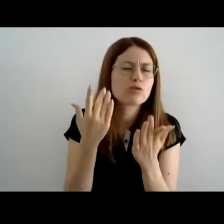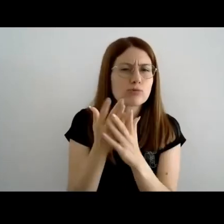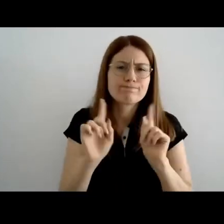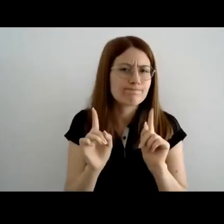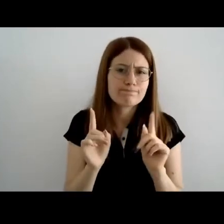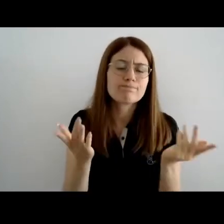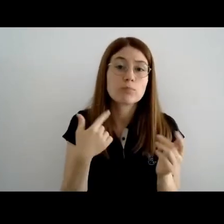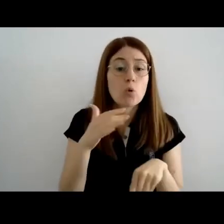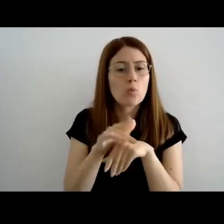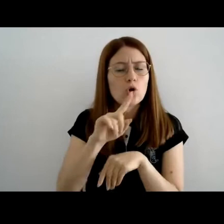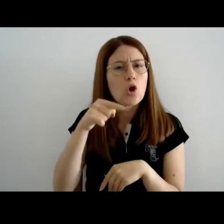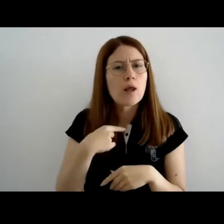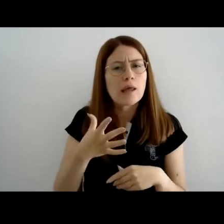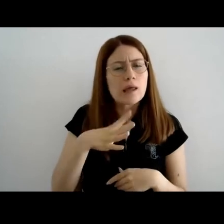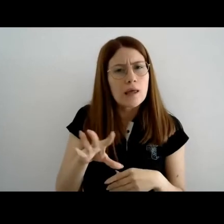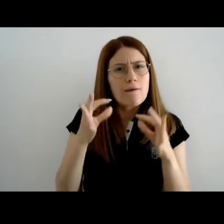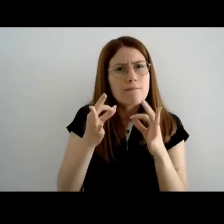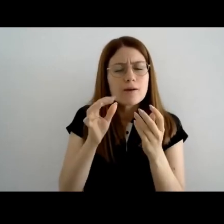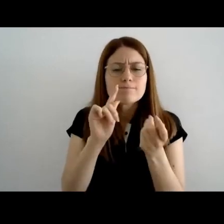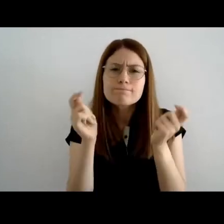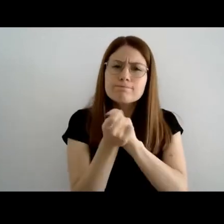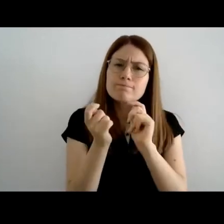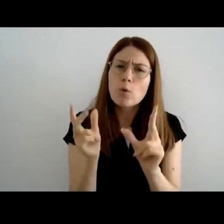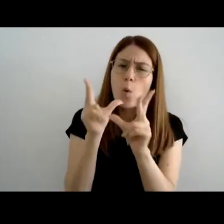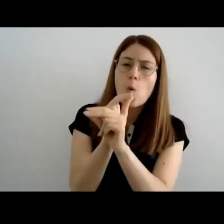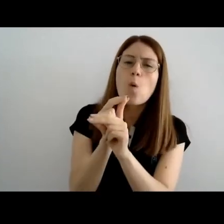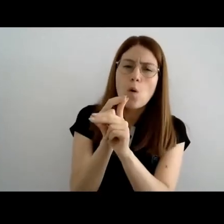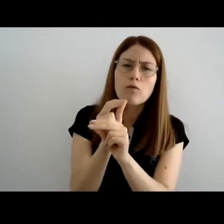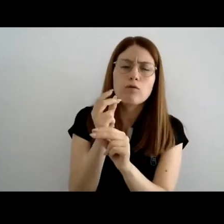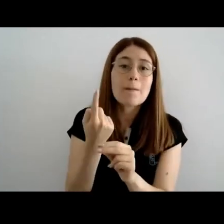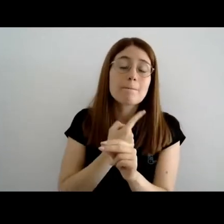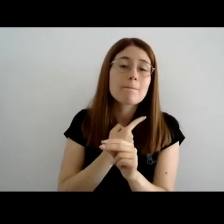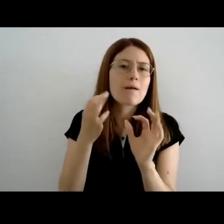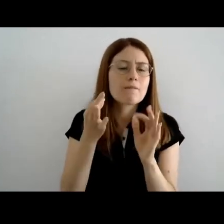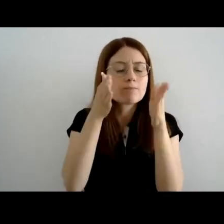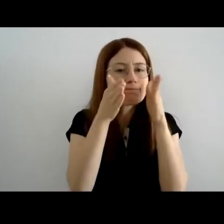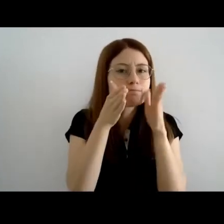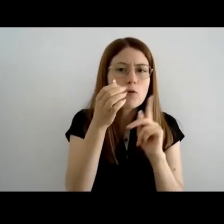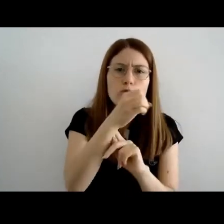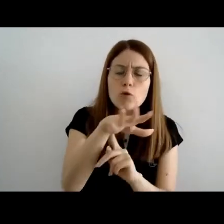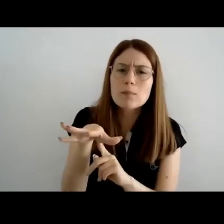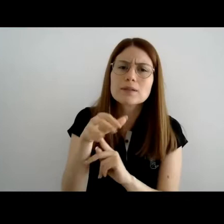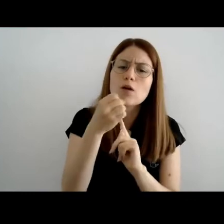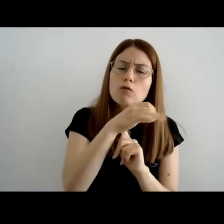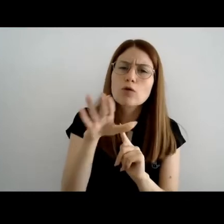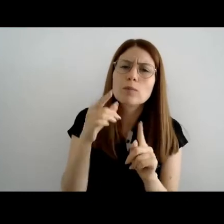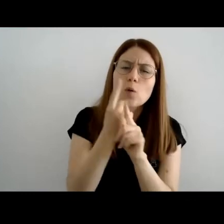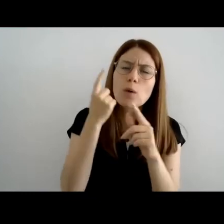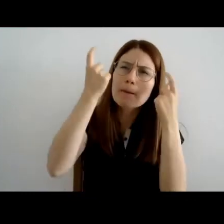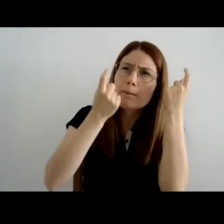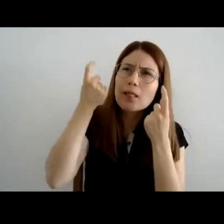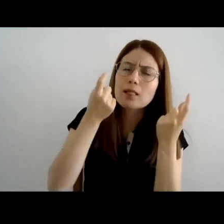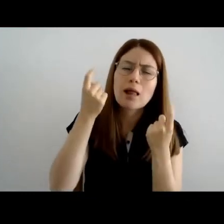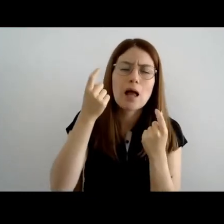nos recriarmos de novo, é sempre mais determinante o foco na formação de quadros mentais, de raciocínio,